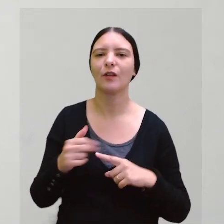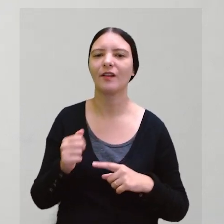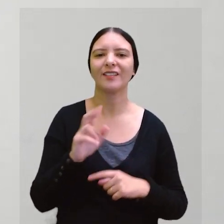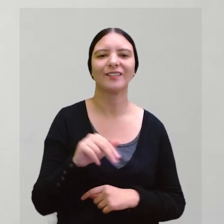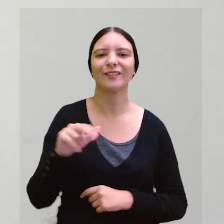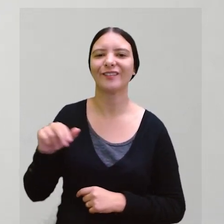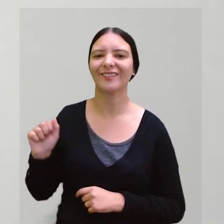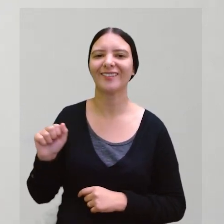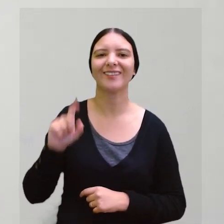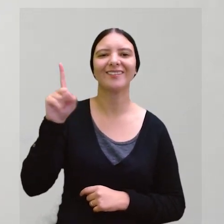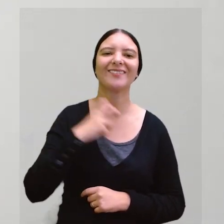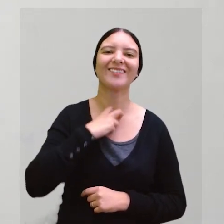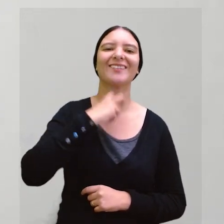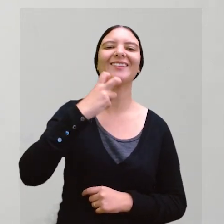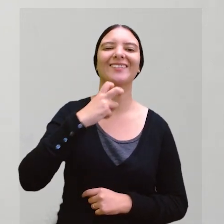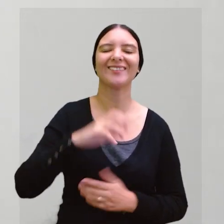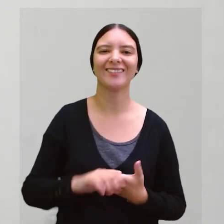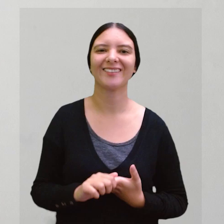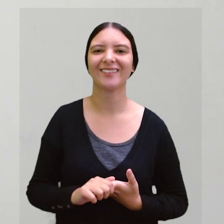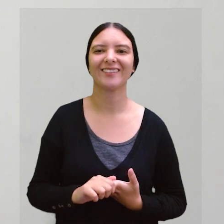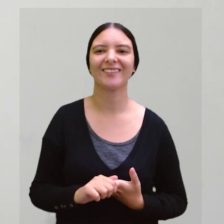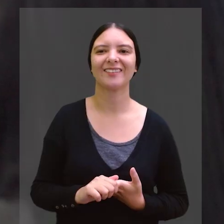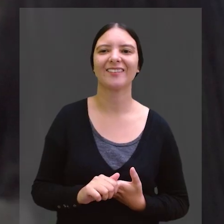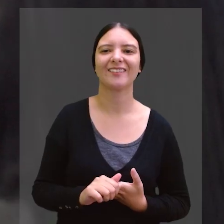Tá bom, teve uma voz solitária no Cruzeiro.